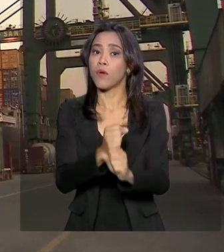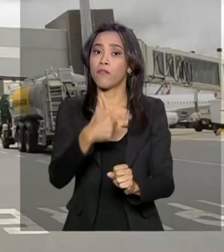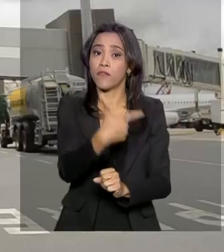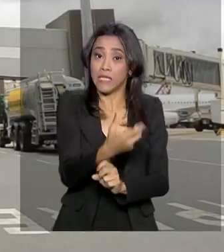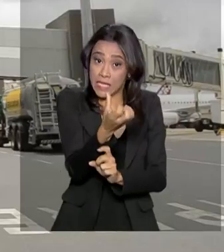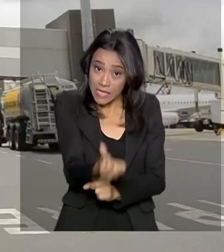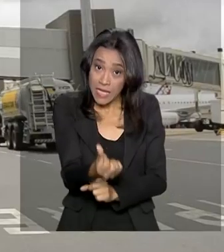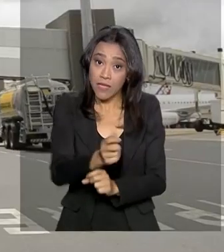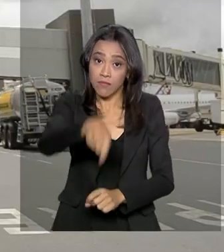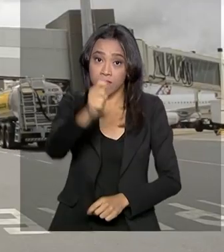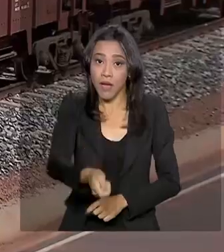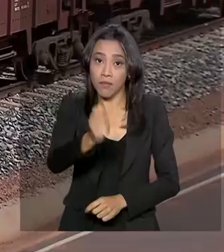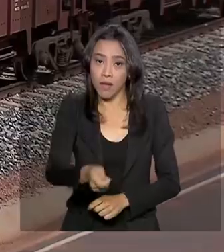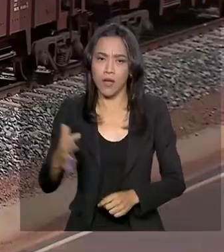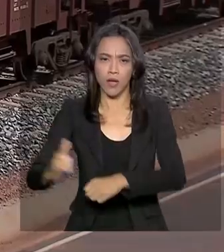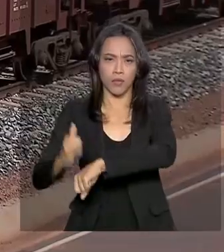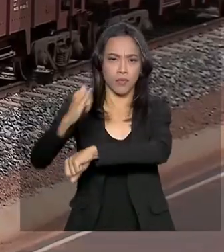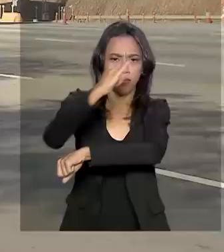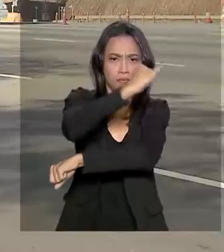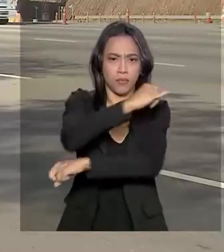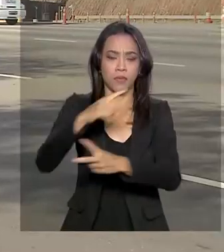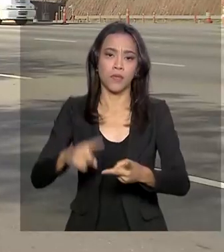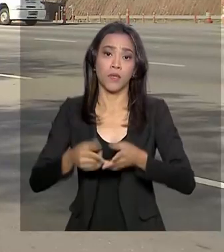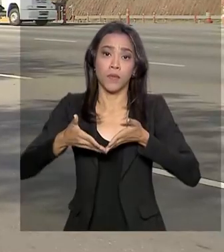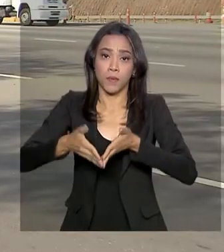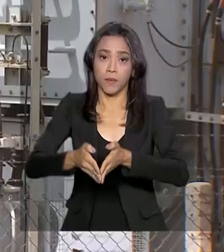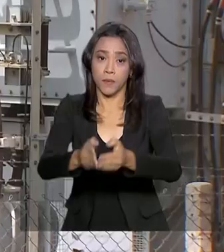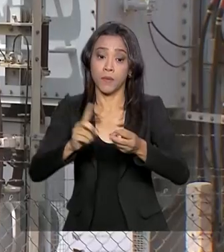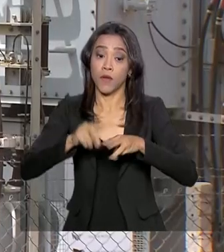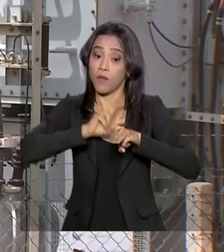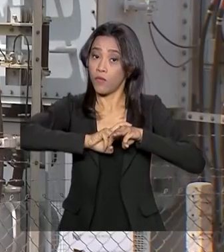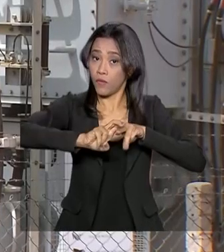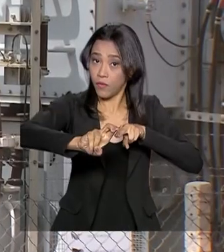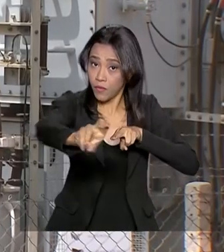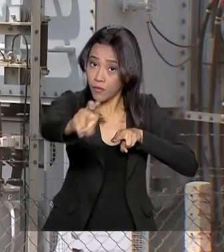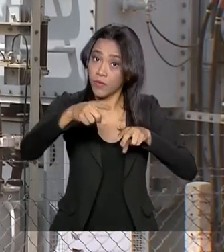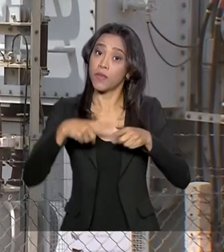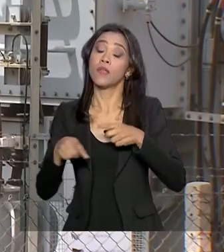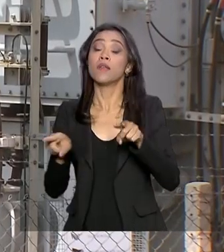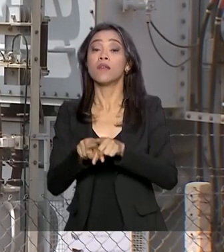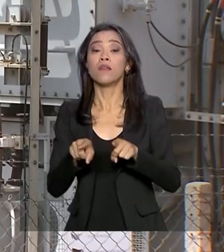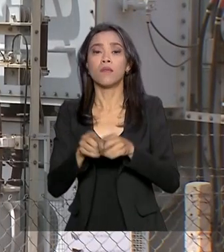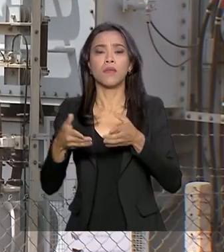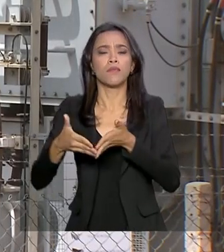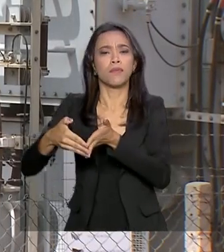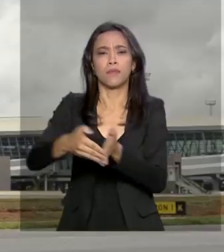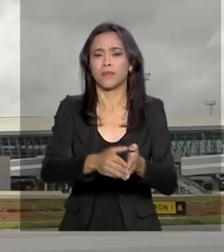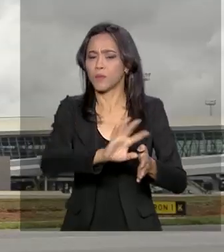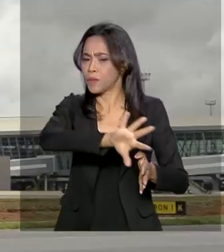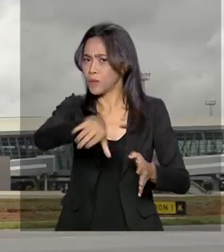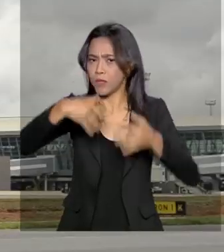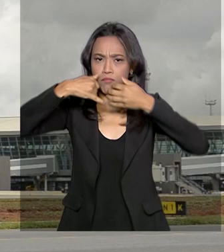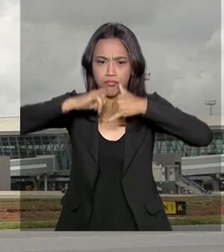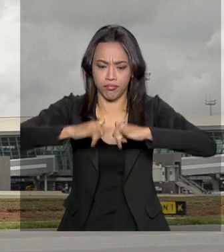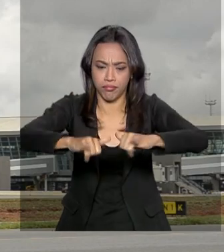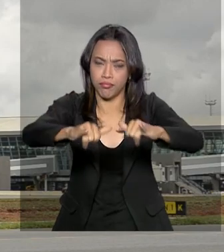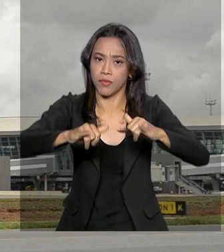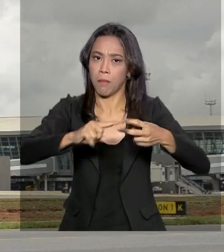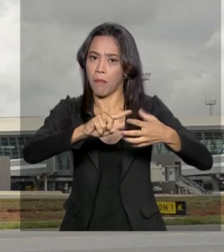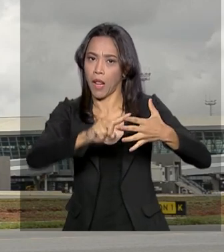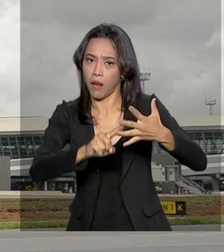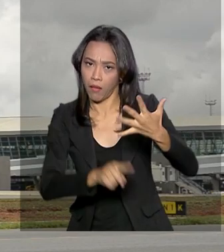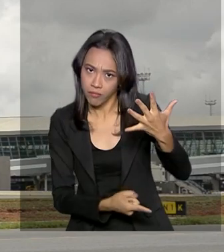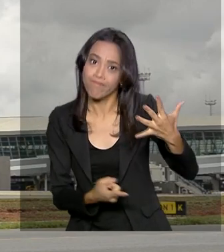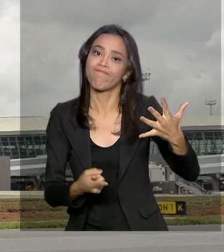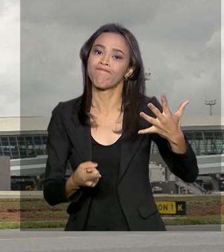portos, aeroportos, ferrovias, rodovias e distribuidoras e geradoras de energia. O programa de parcerias